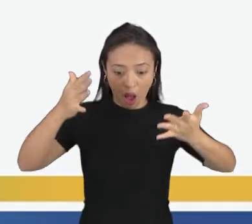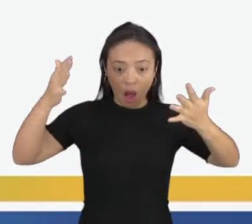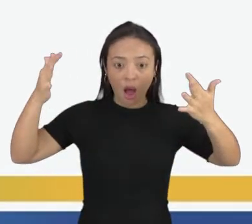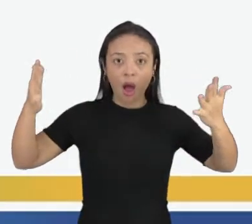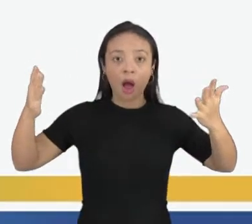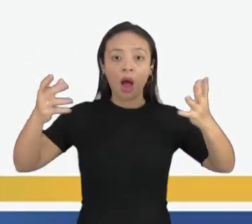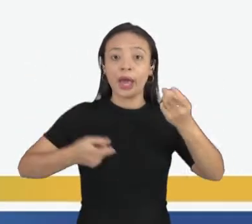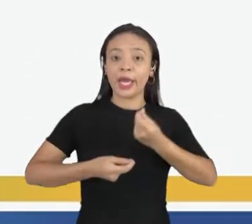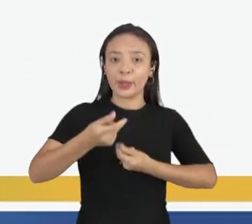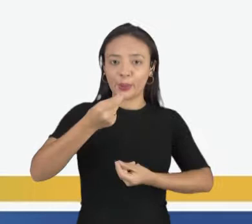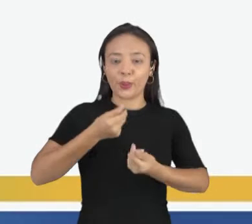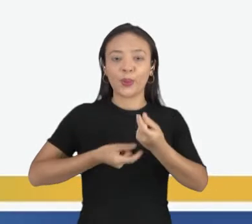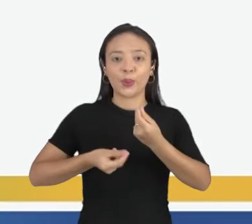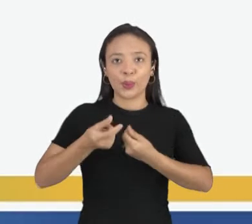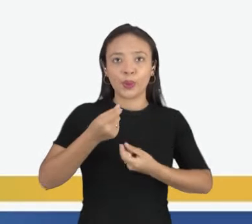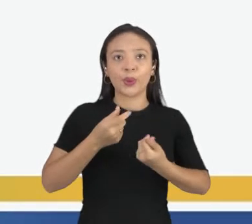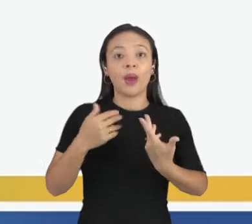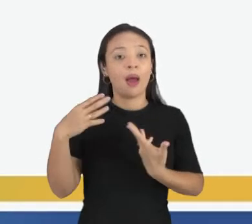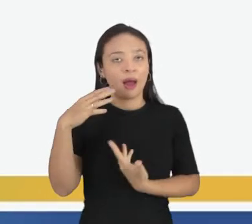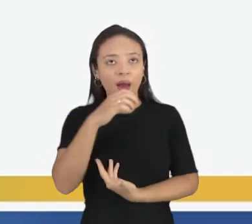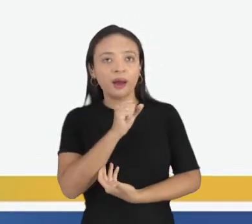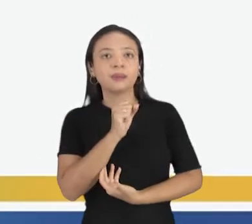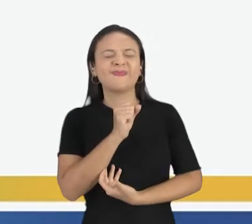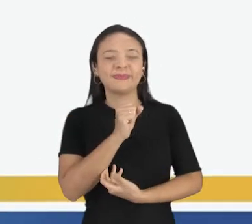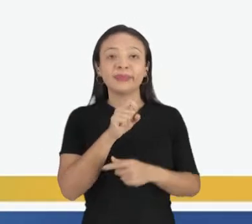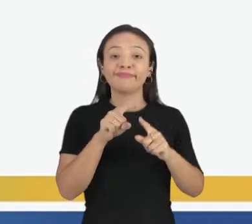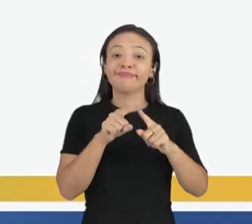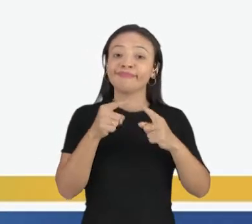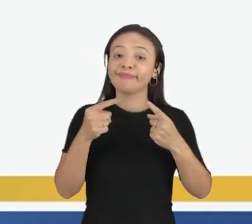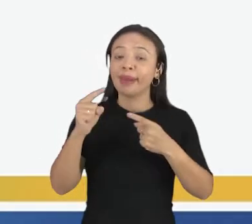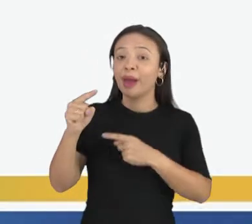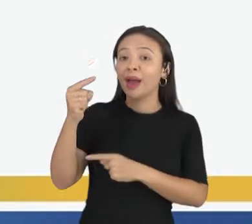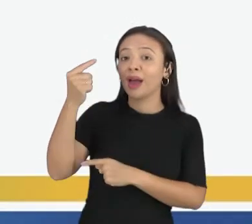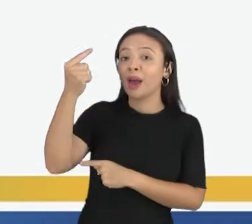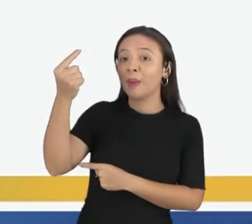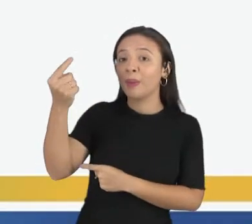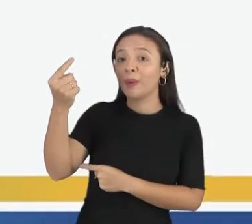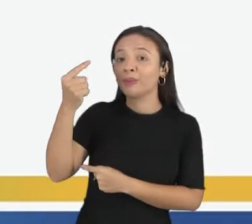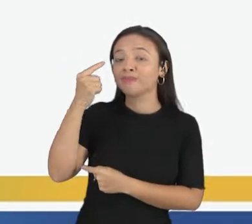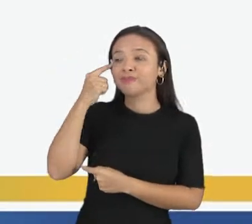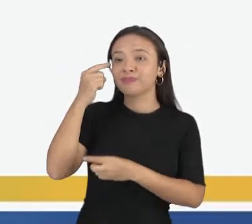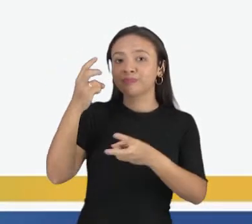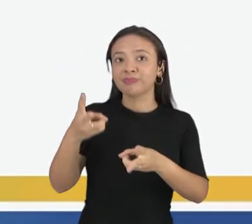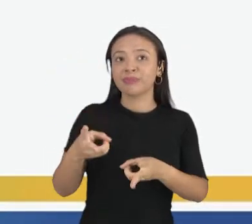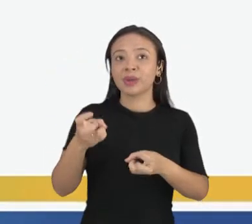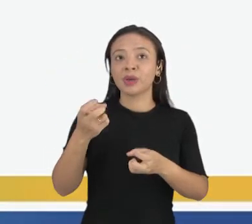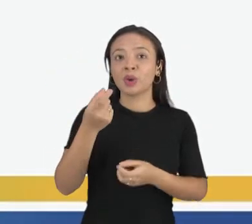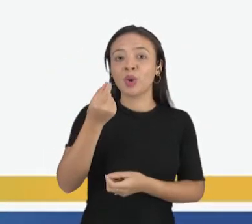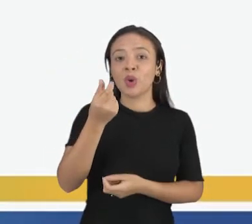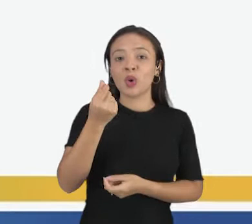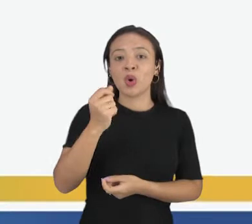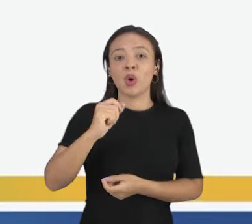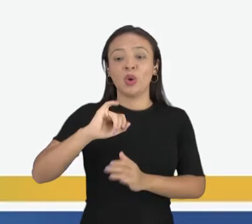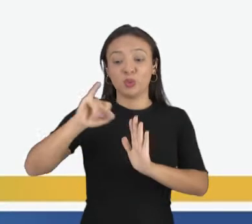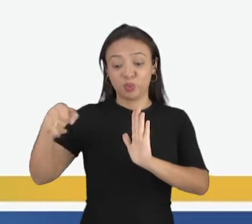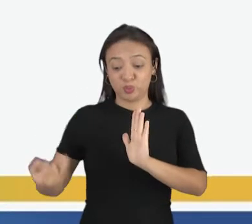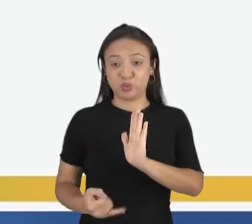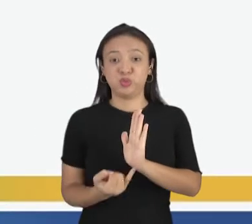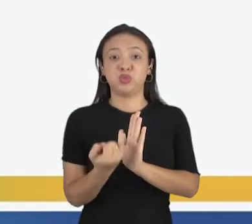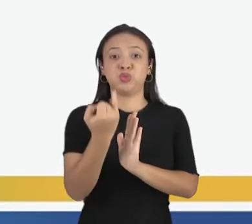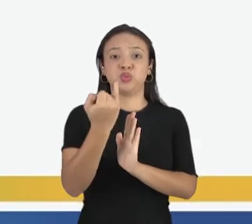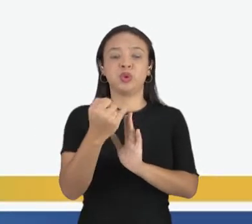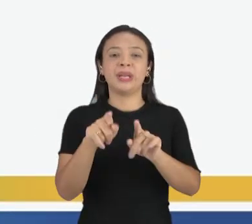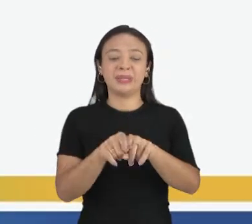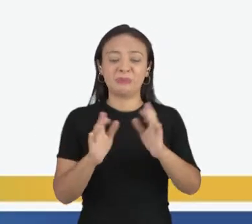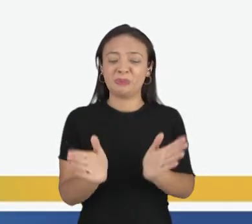uma euforia econômica a curto prazo, mas depois a gente veio sentir a inflação alta, né, a pobreza